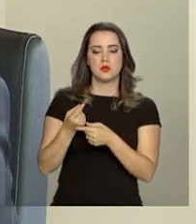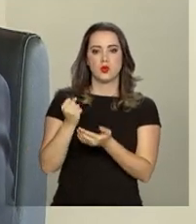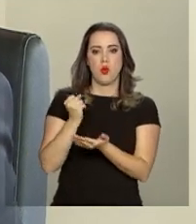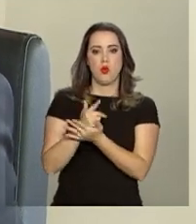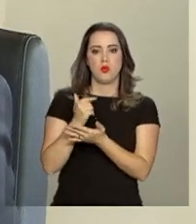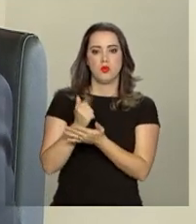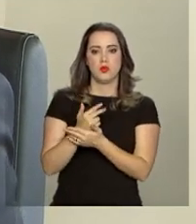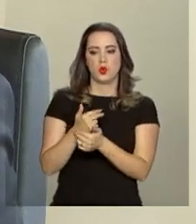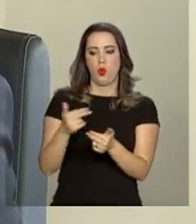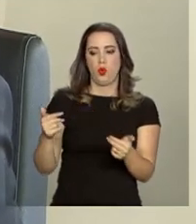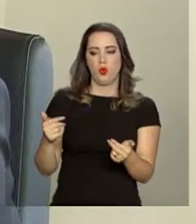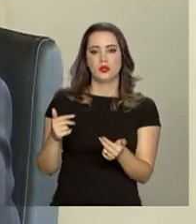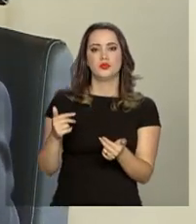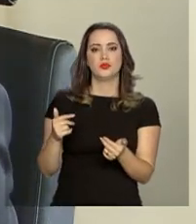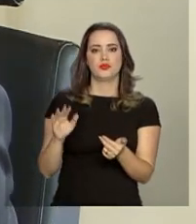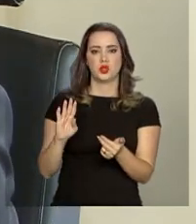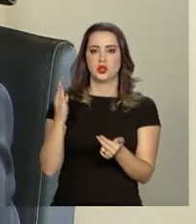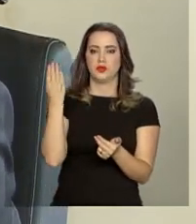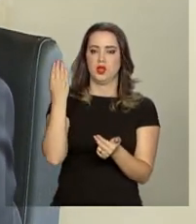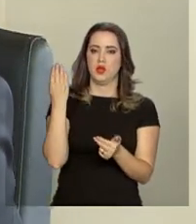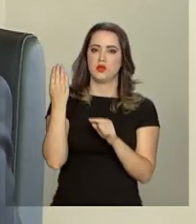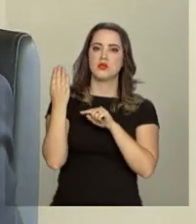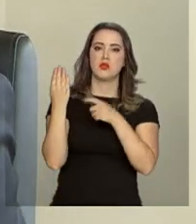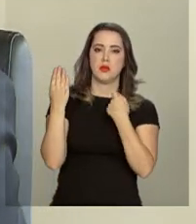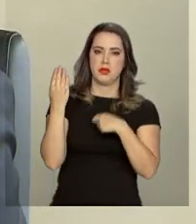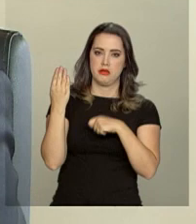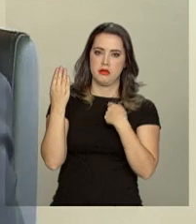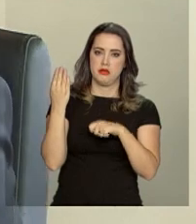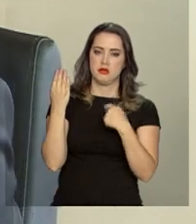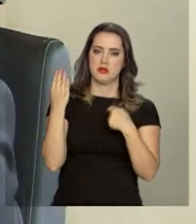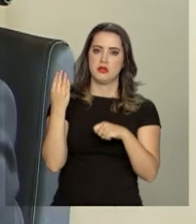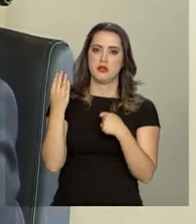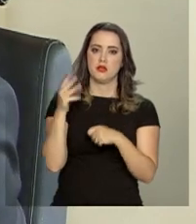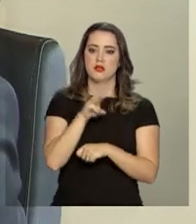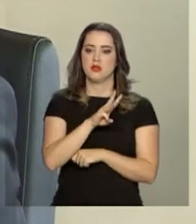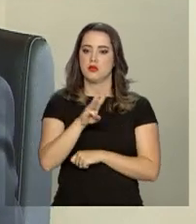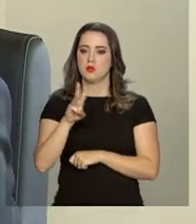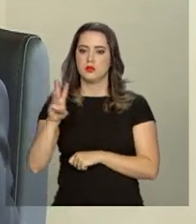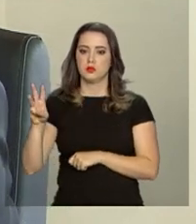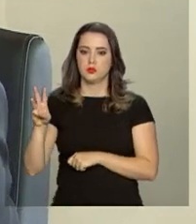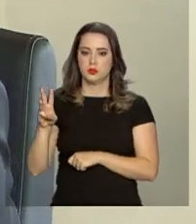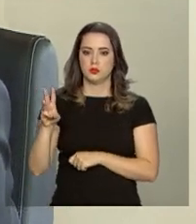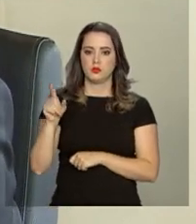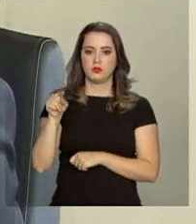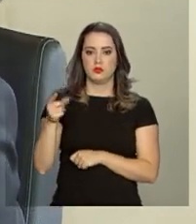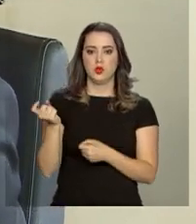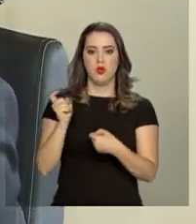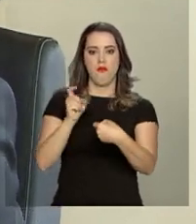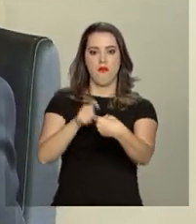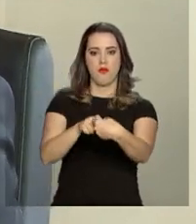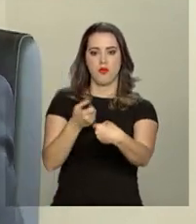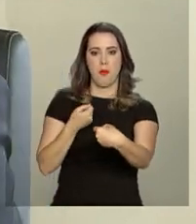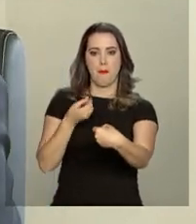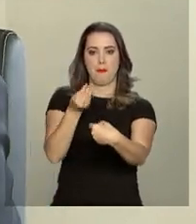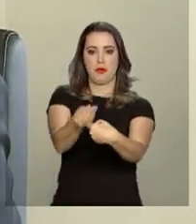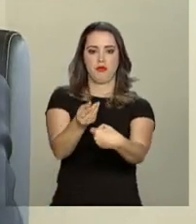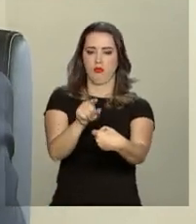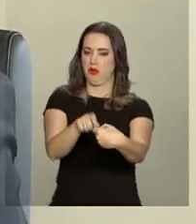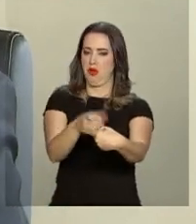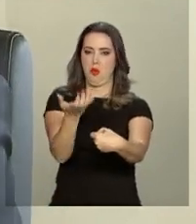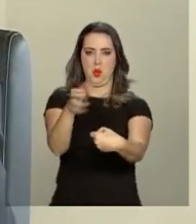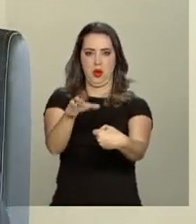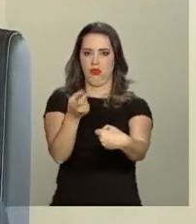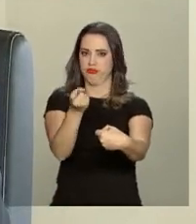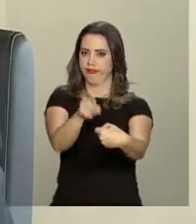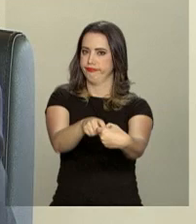de um produto que foi falsificado ele deve procurar o site deve procurar é reverter essa compra devolver essa compra